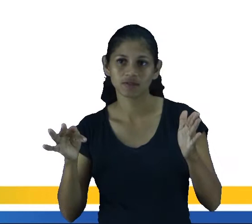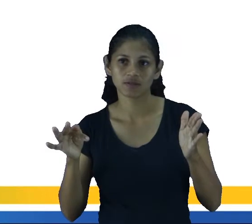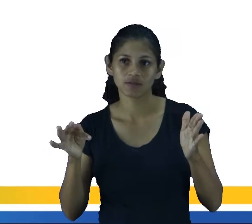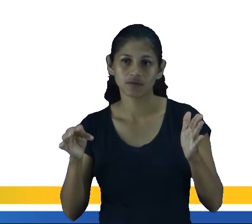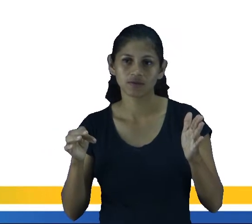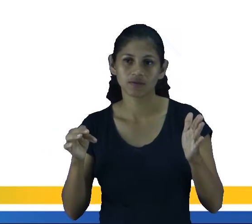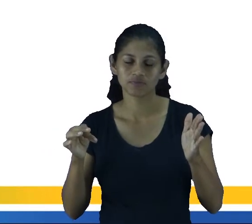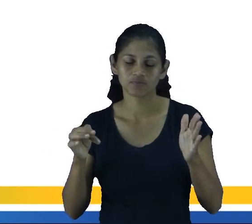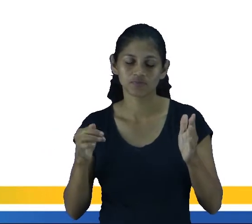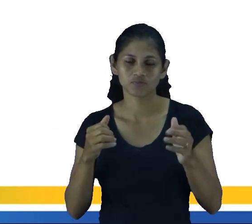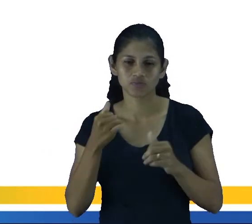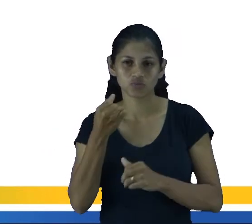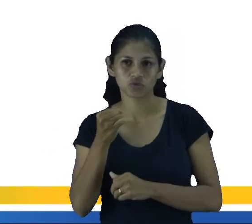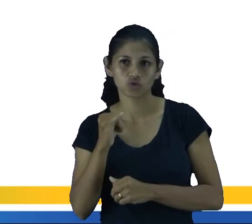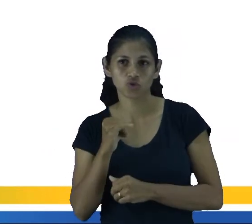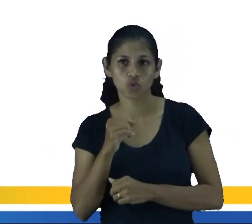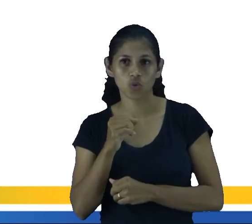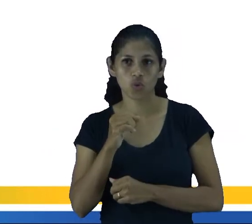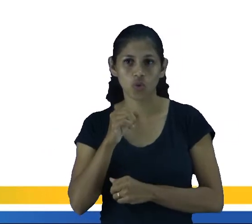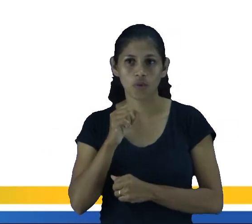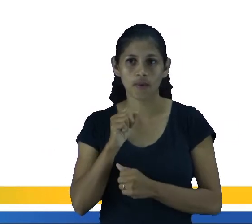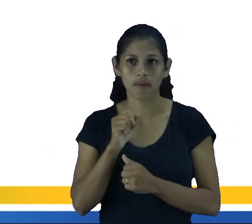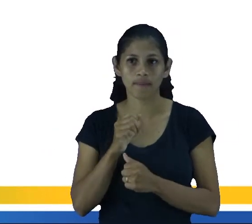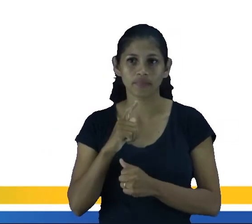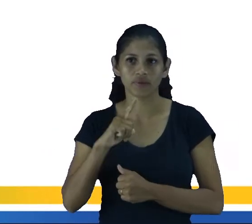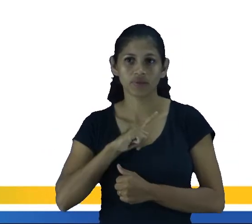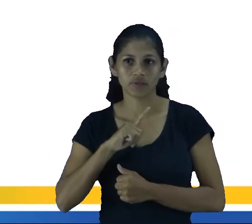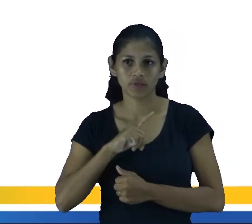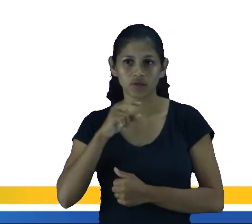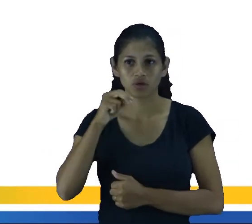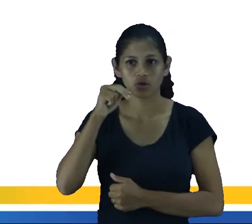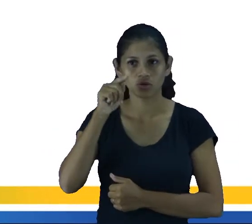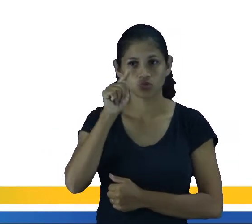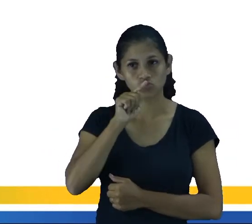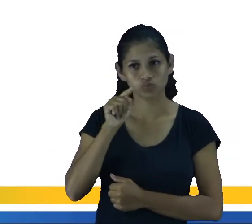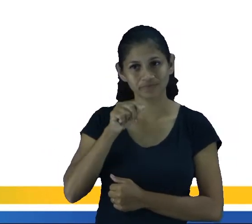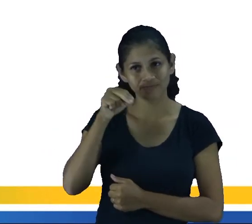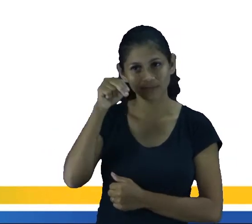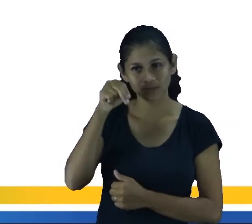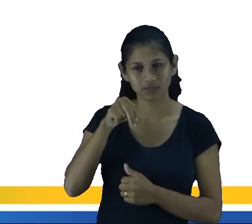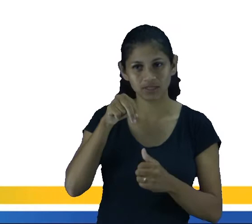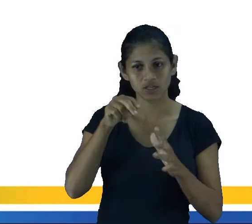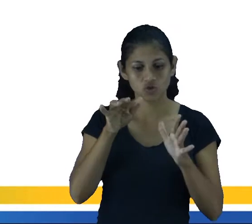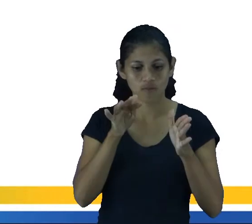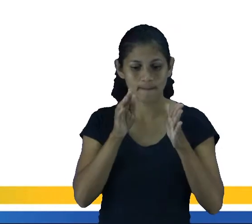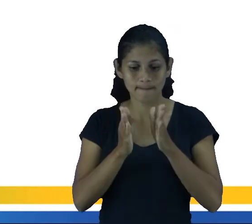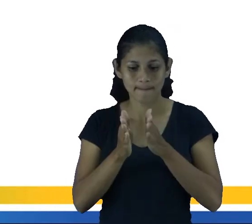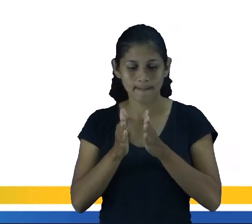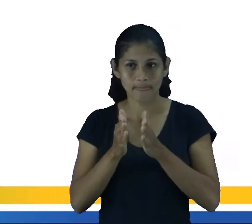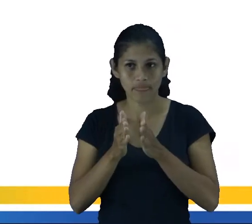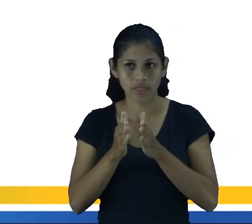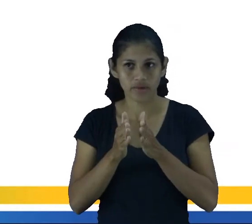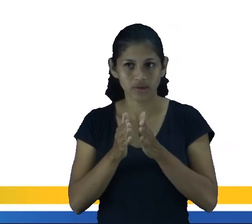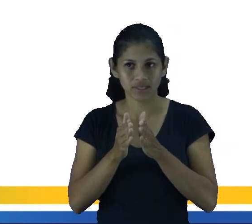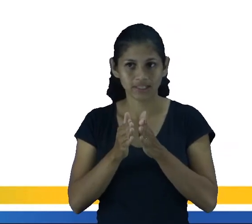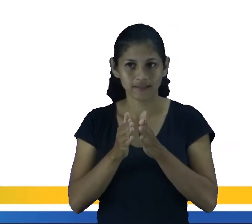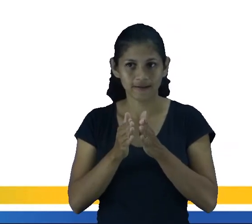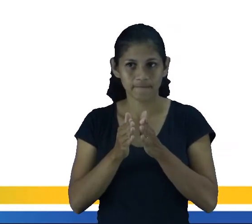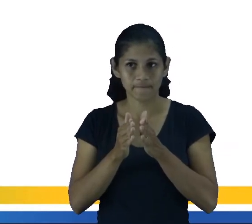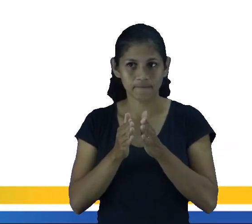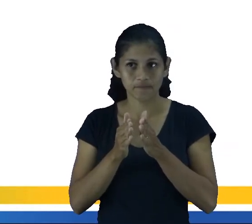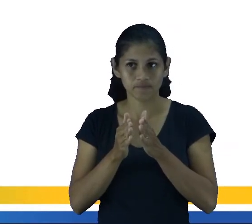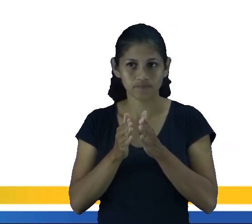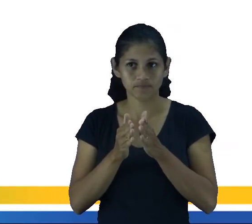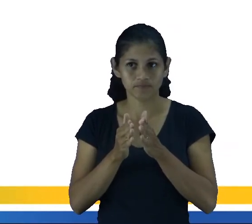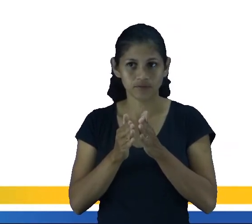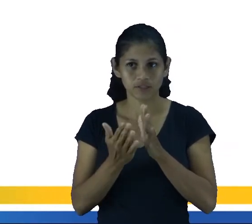suficiente para deslocar o cobre. Então, aqui a gente tem o zinco, ó. Então, ele está bem aqui e ele está na frente do